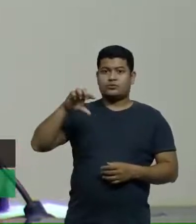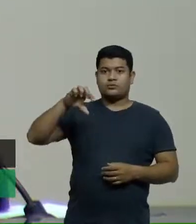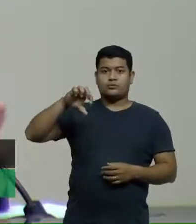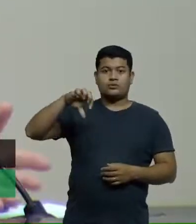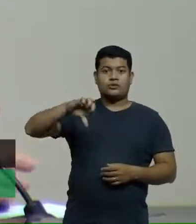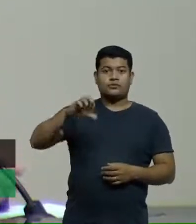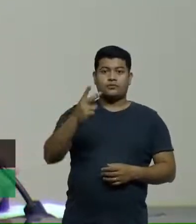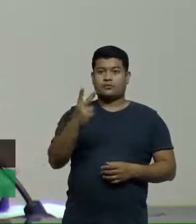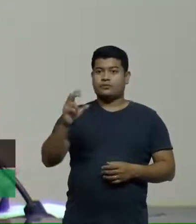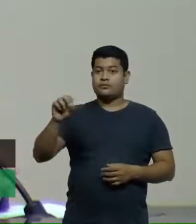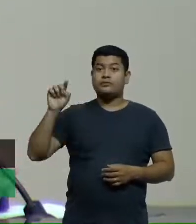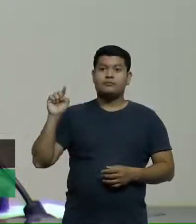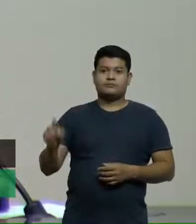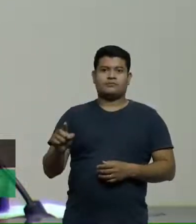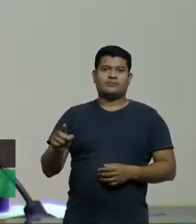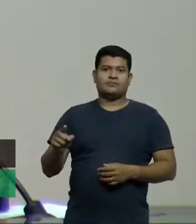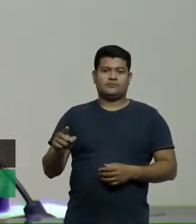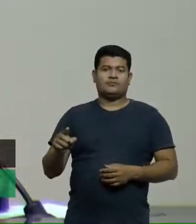R$1.920.000, deputado